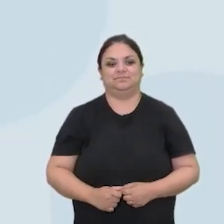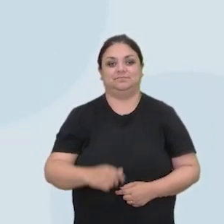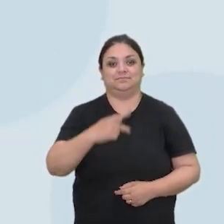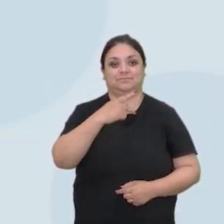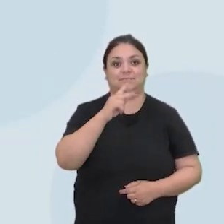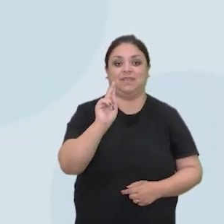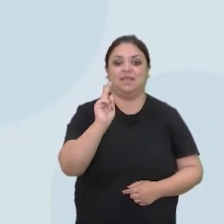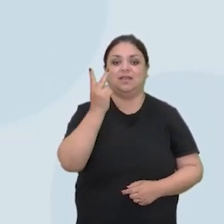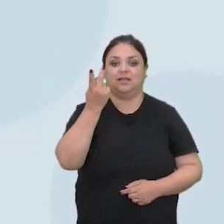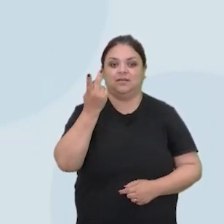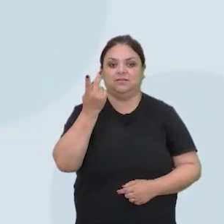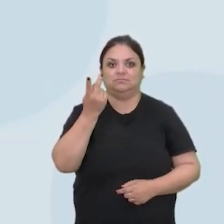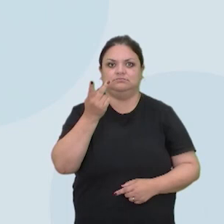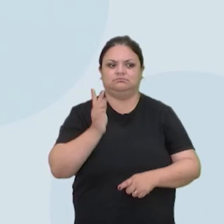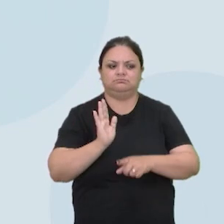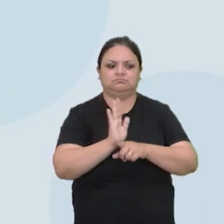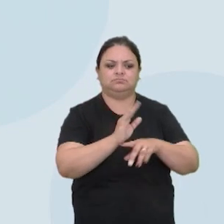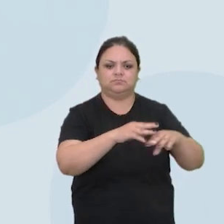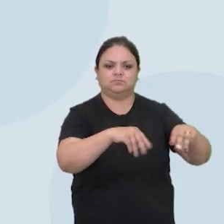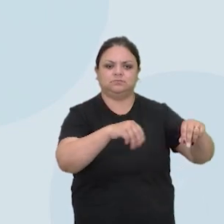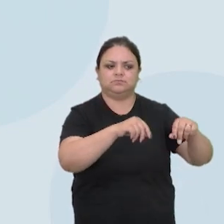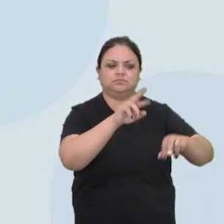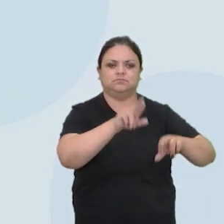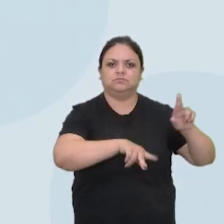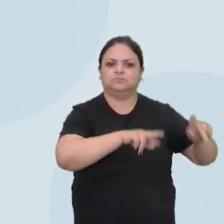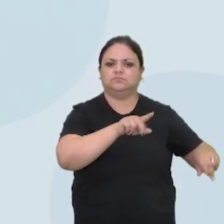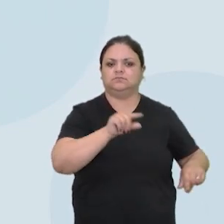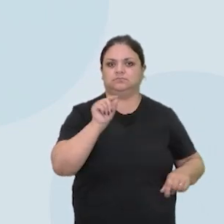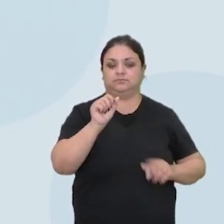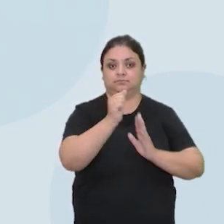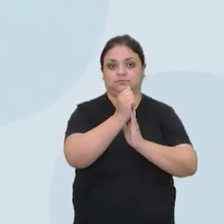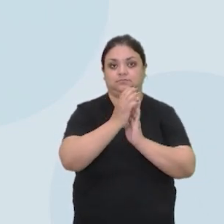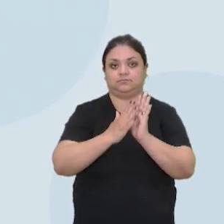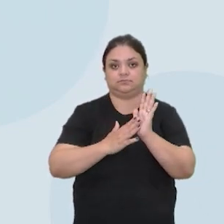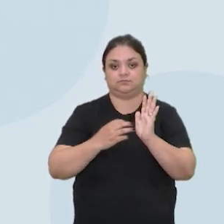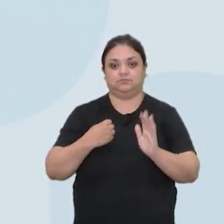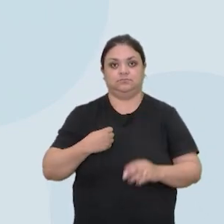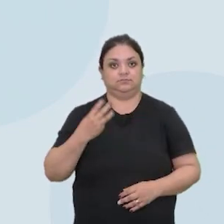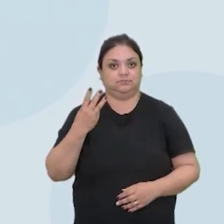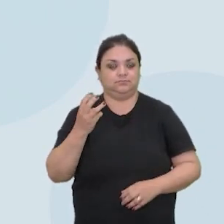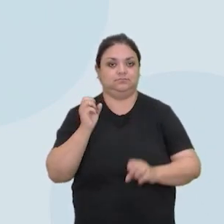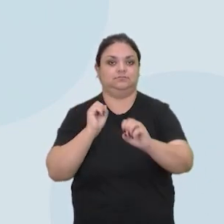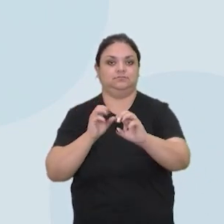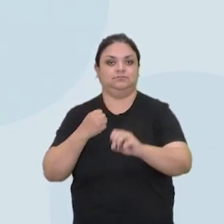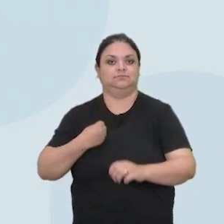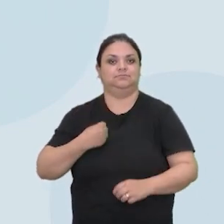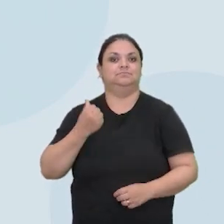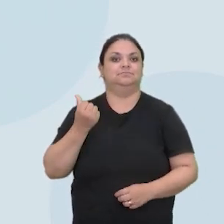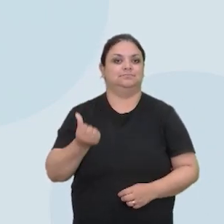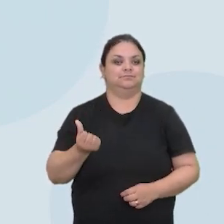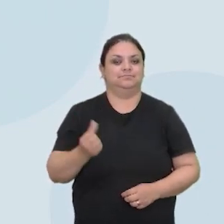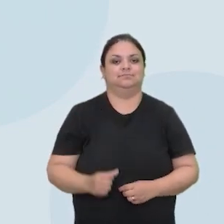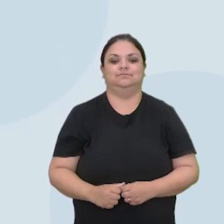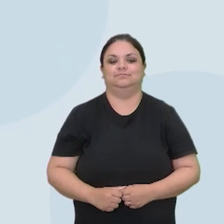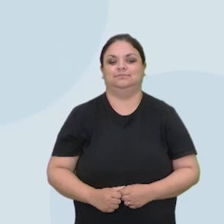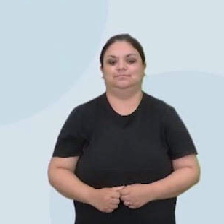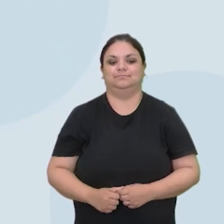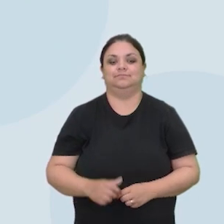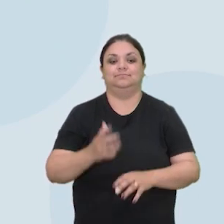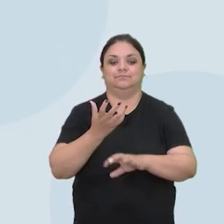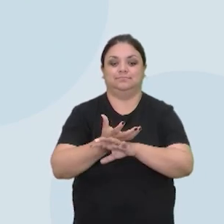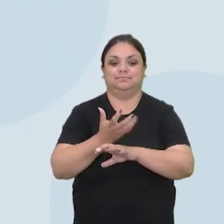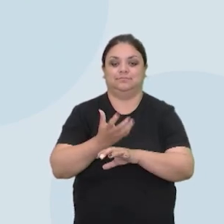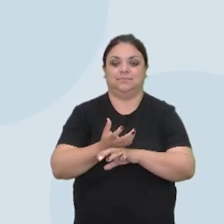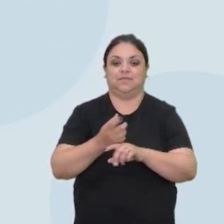seus efeitos no solo, atividade 3, aula 6, tá certo? O nosso aprofundamento, que eu já falei, a cultura do solo, do